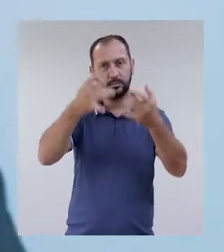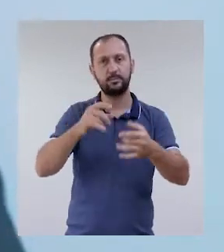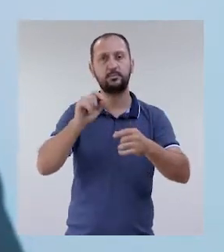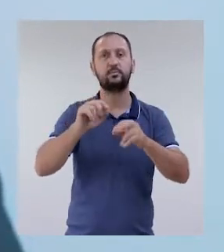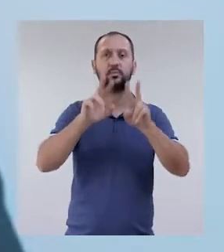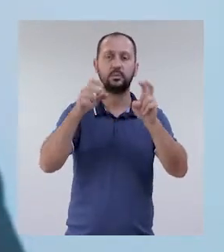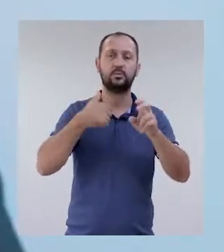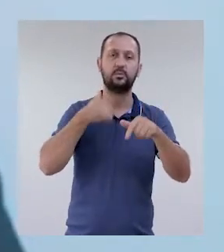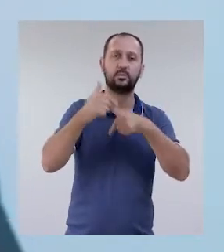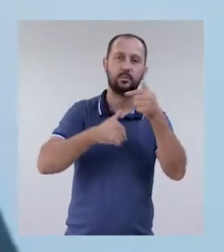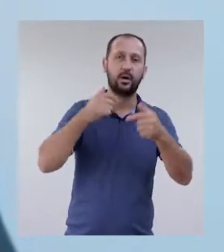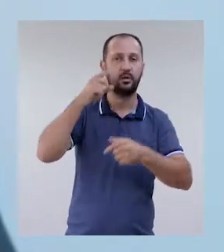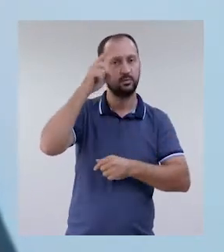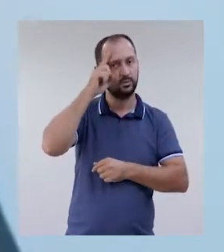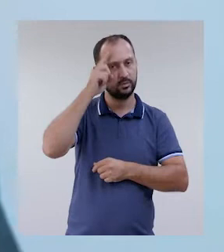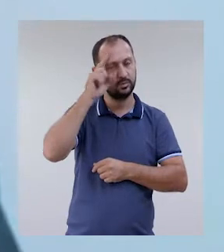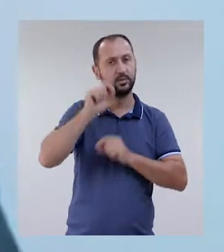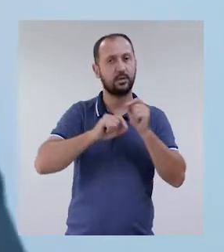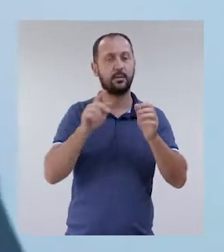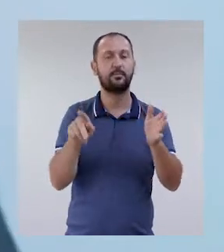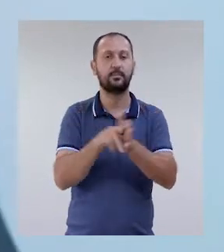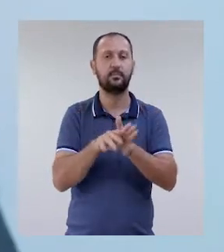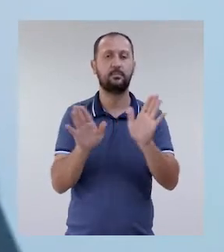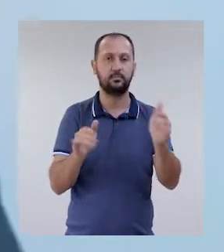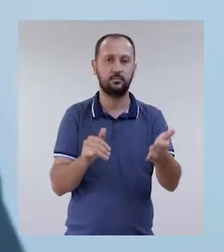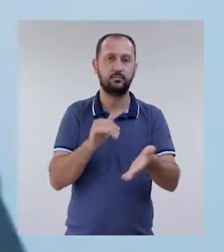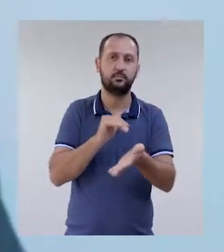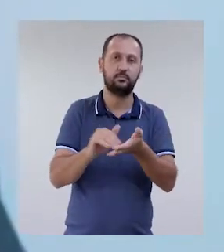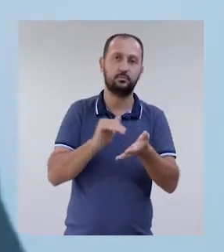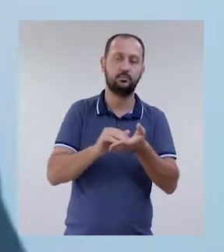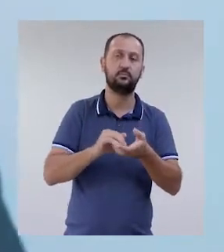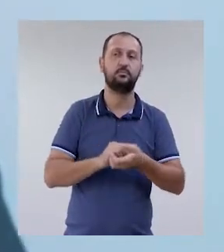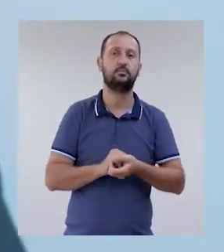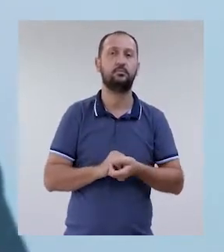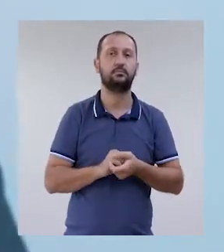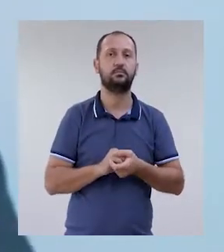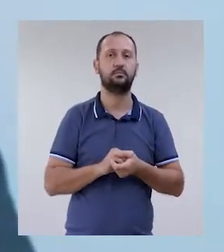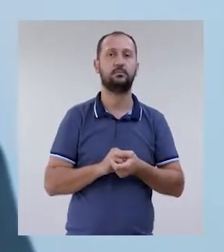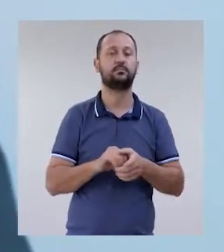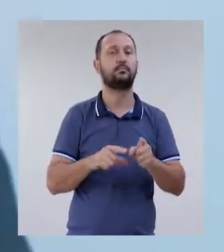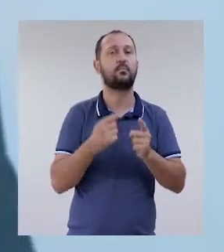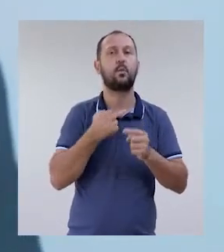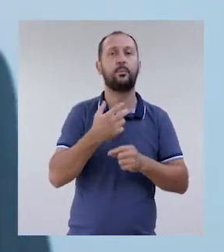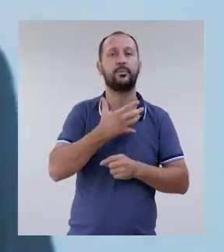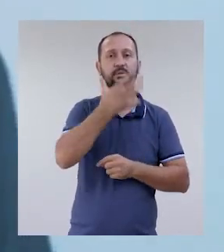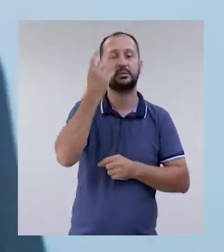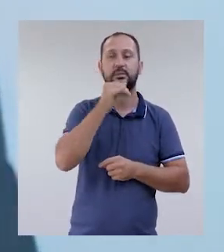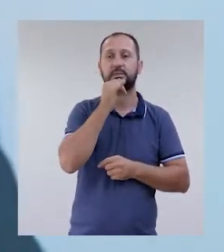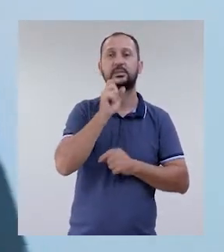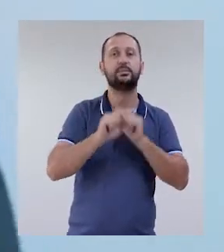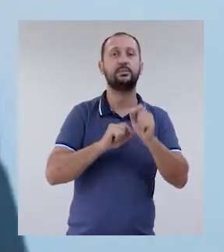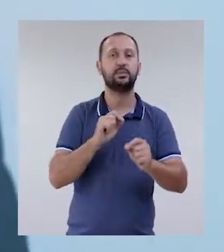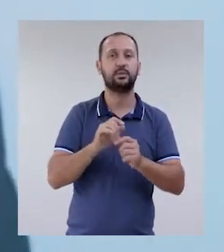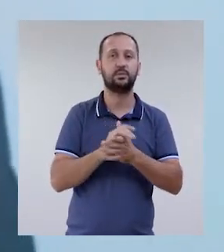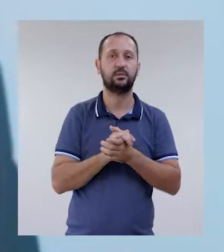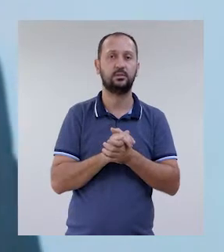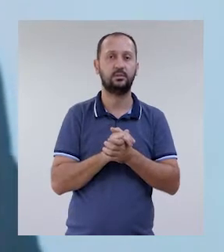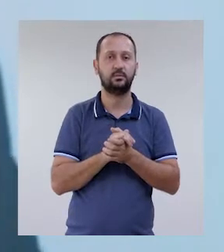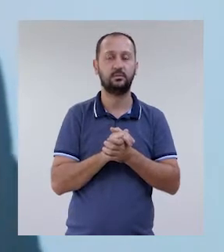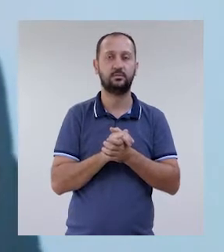aqui sobre as questões do meu trabalho, do dia a dia, do cotidiano, que é do gabinete no Tribunal de Justiça. Mas eu não posso deixar de registrar, por exemplo,